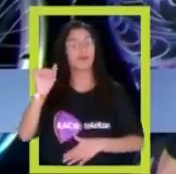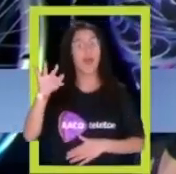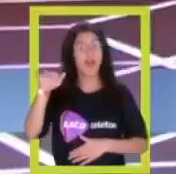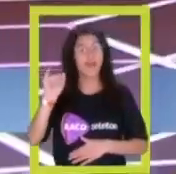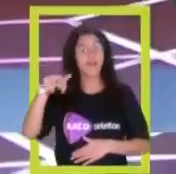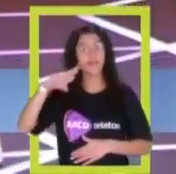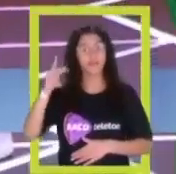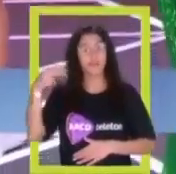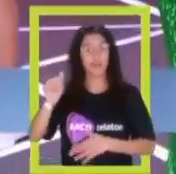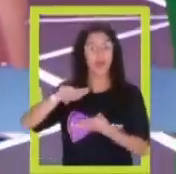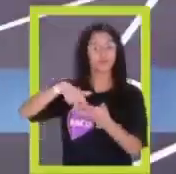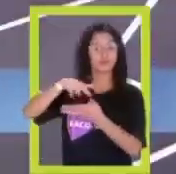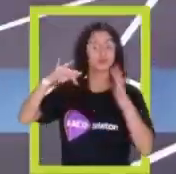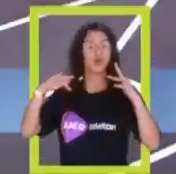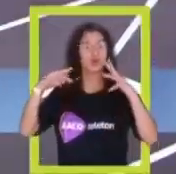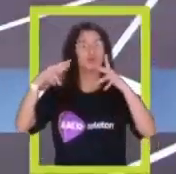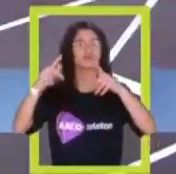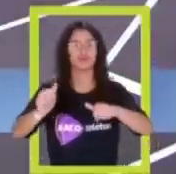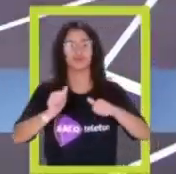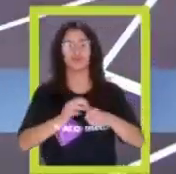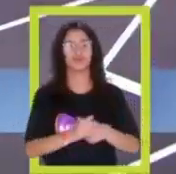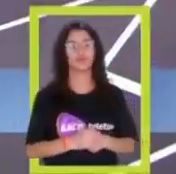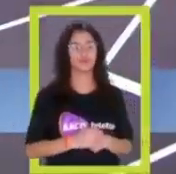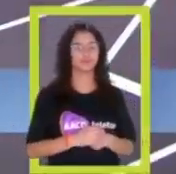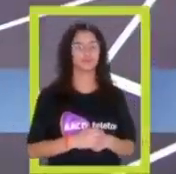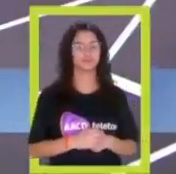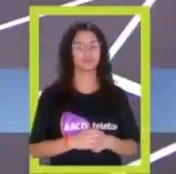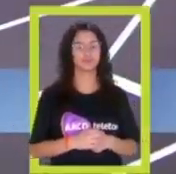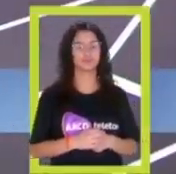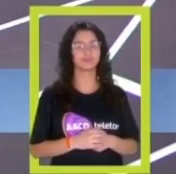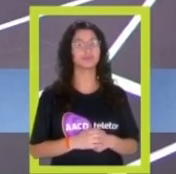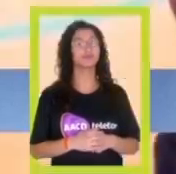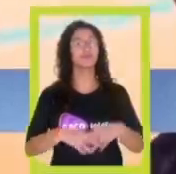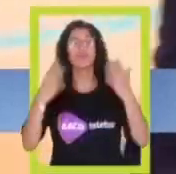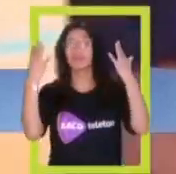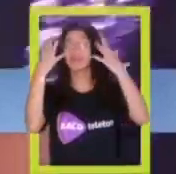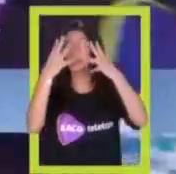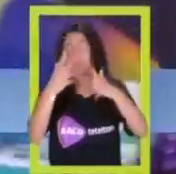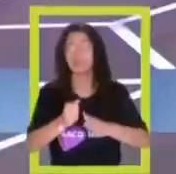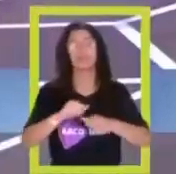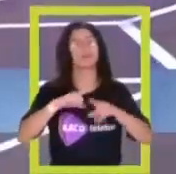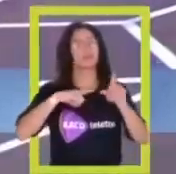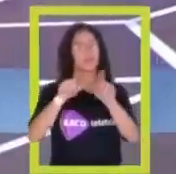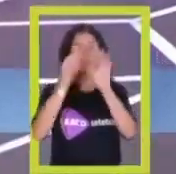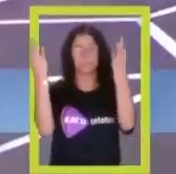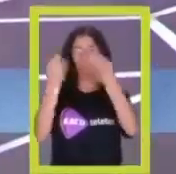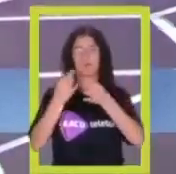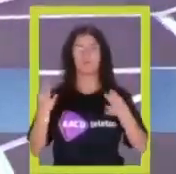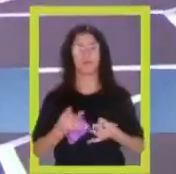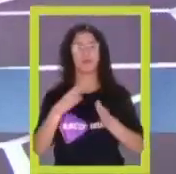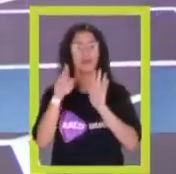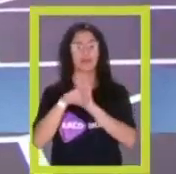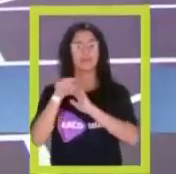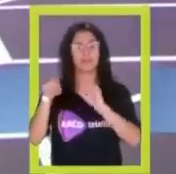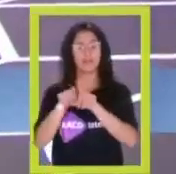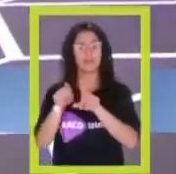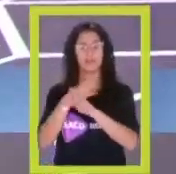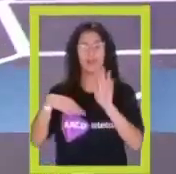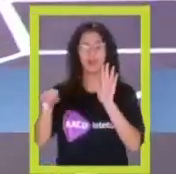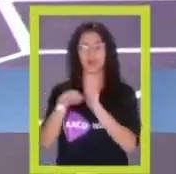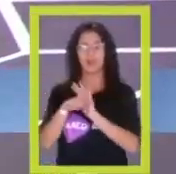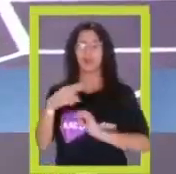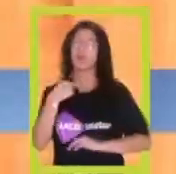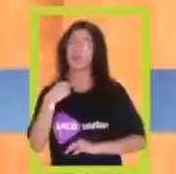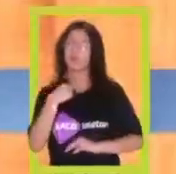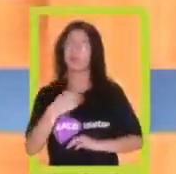Rafinha, esse balé. Rafinha! Pra variar, lindo, maravilhoso, incrível. Até você entra pra... Não pode,